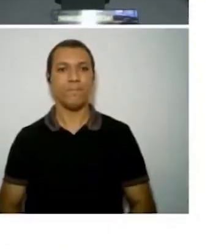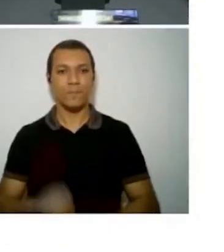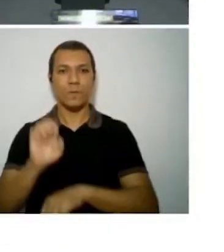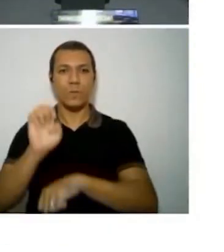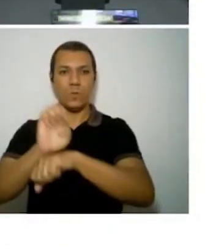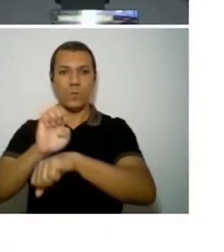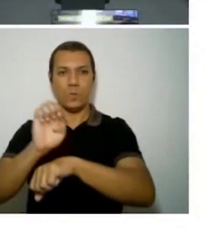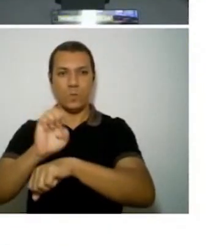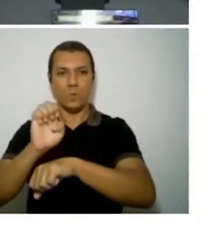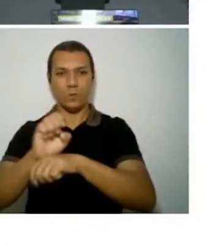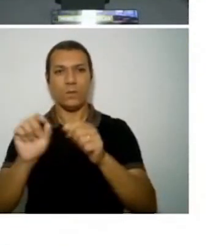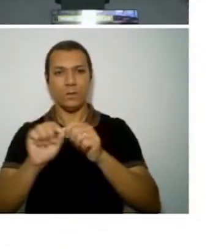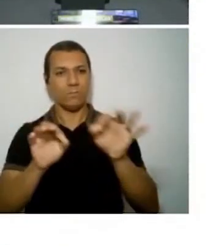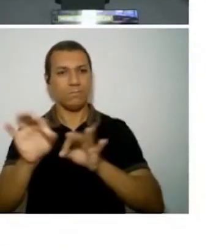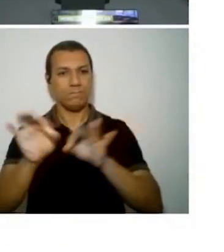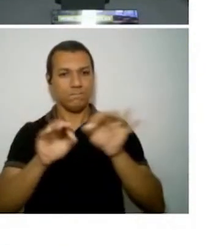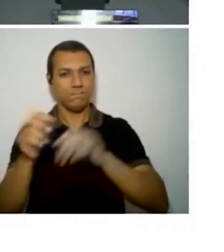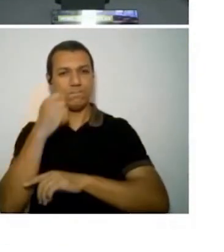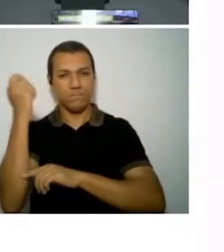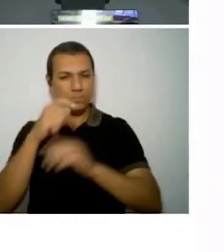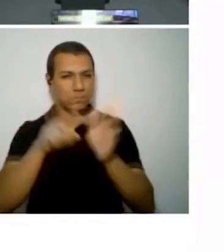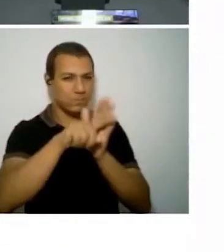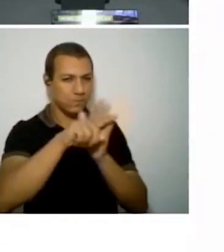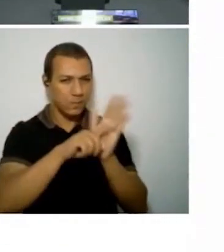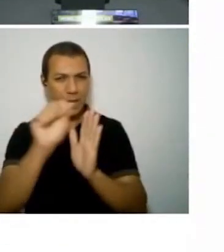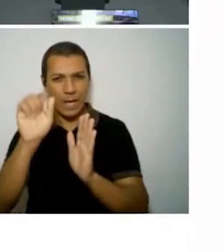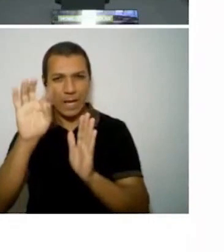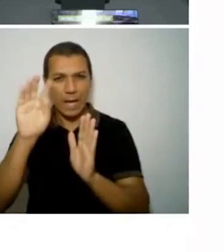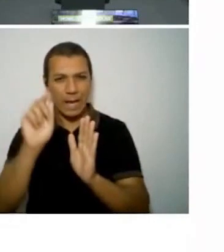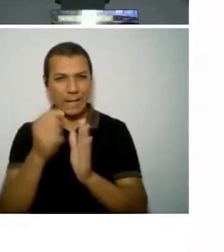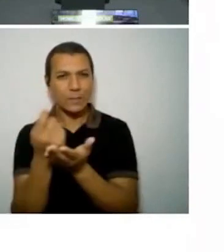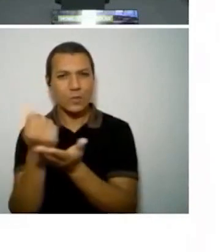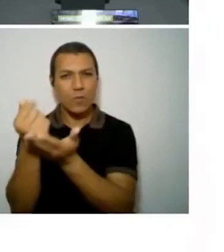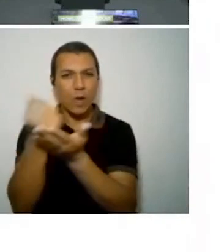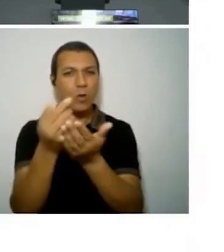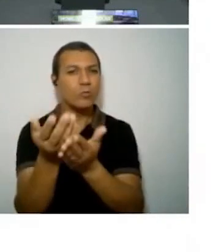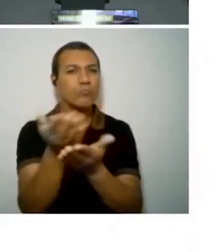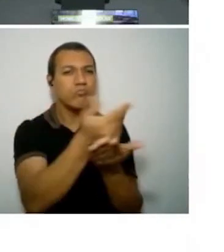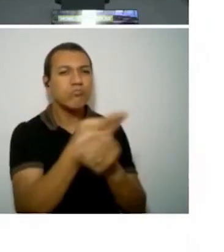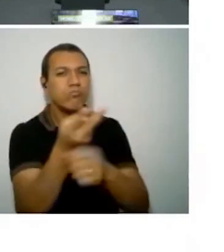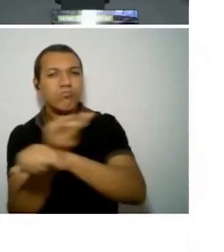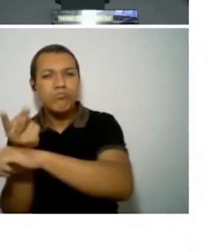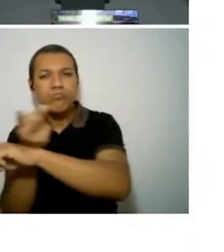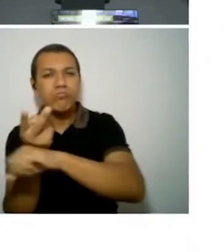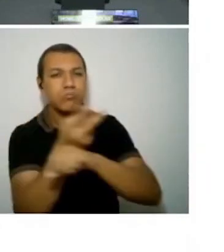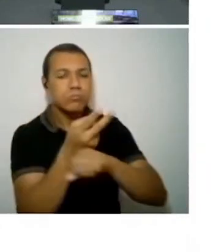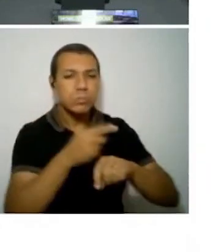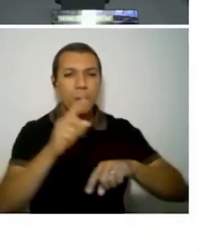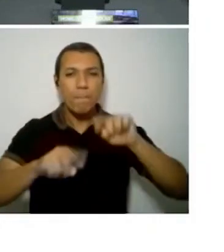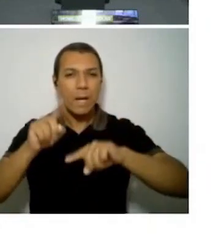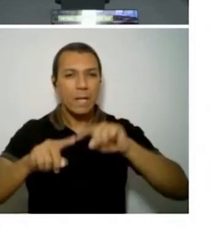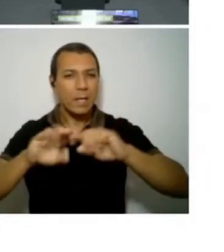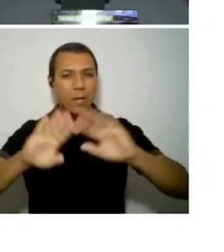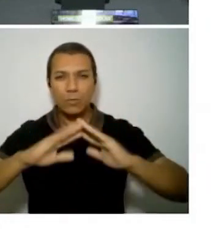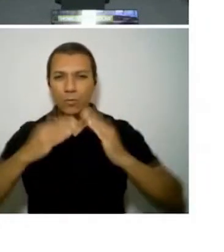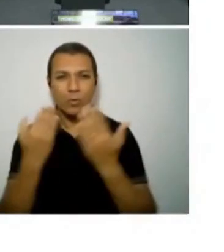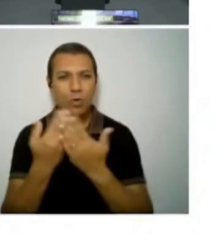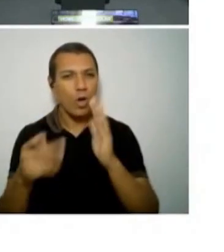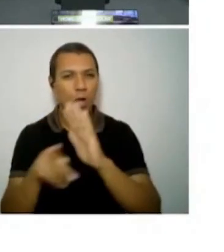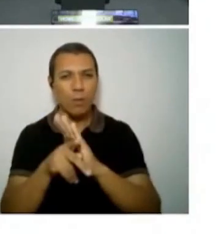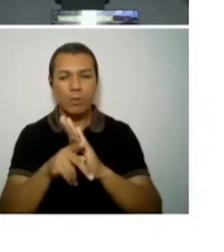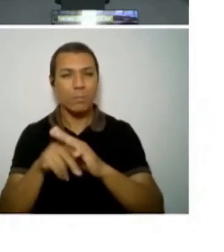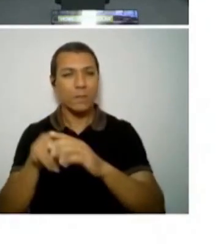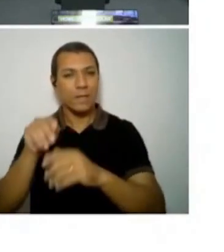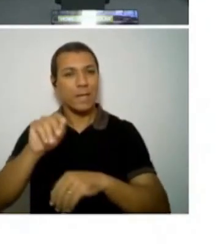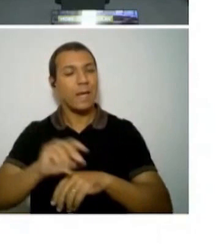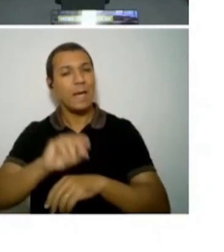a gente já tem ata de registro de preço nesse caso eh de imobiliário escolar eh que está sendo adquirido pela CEDUC o